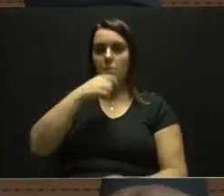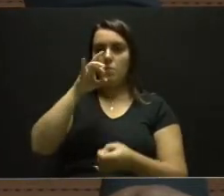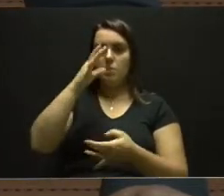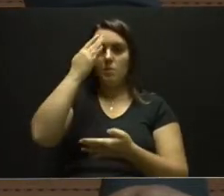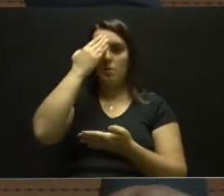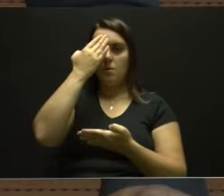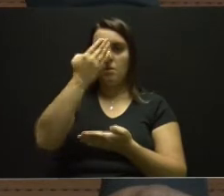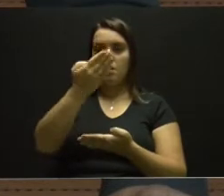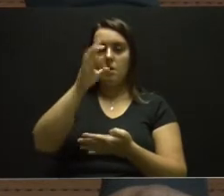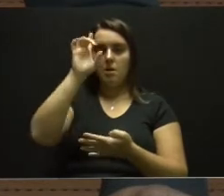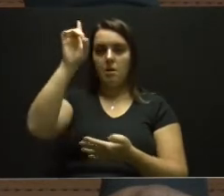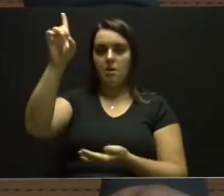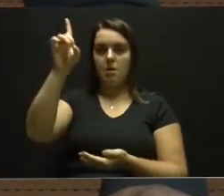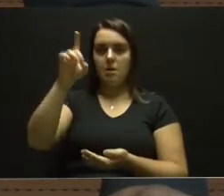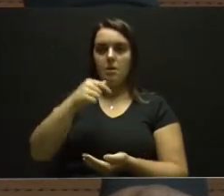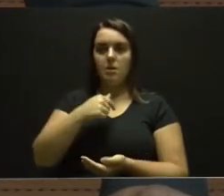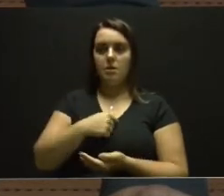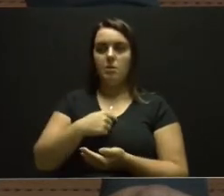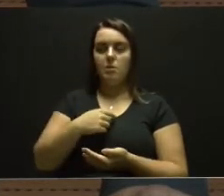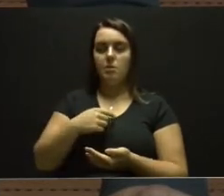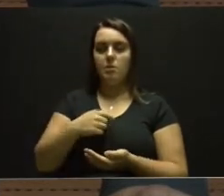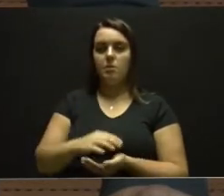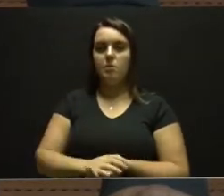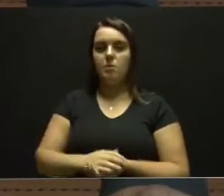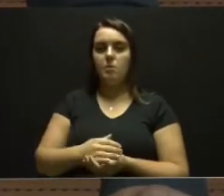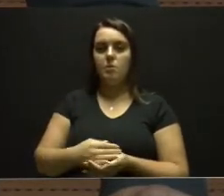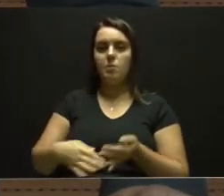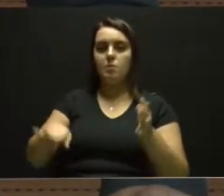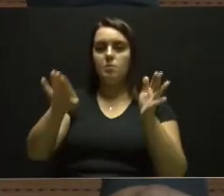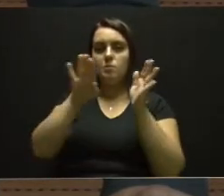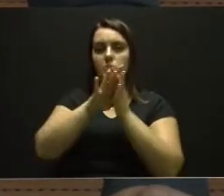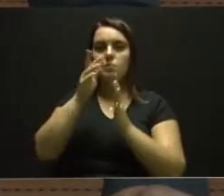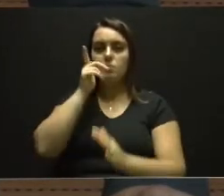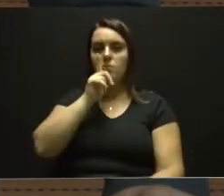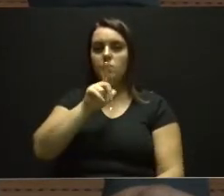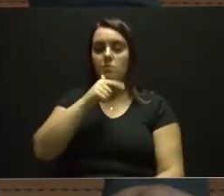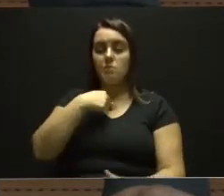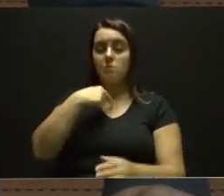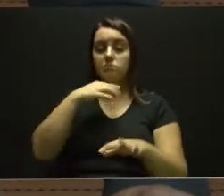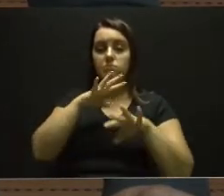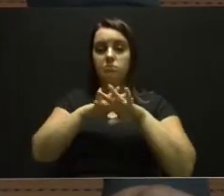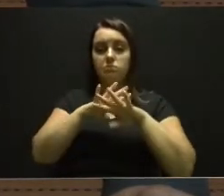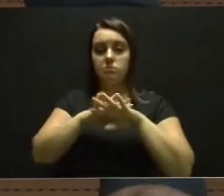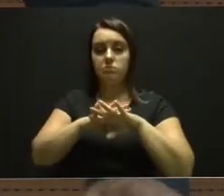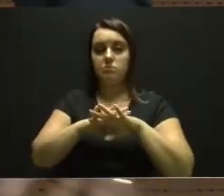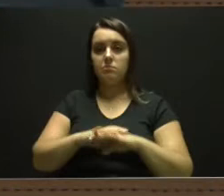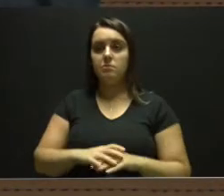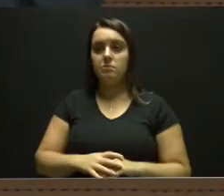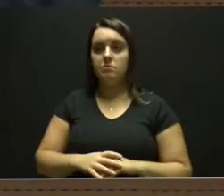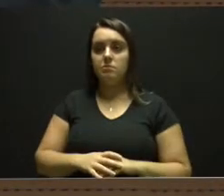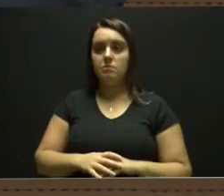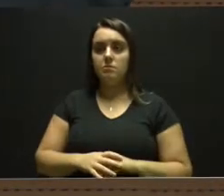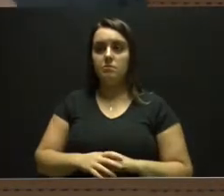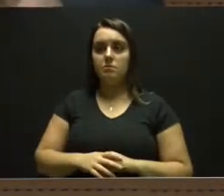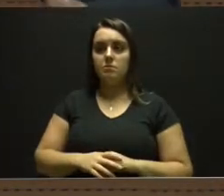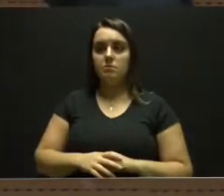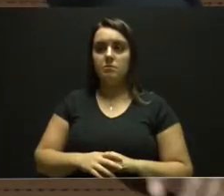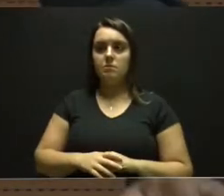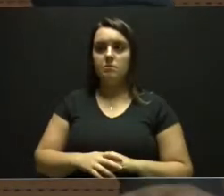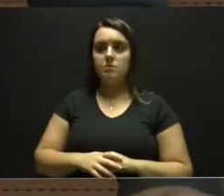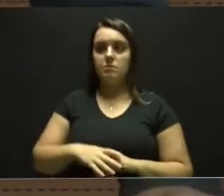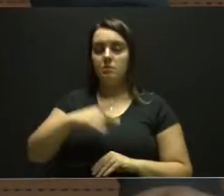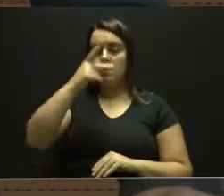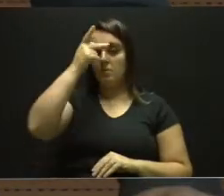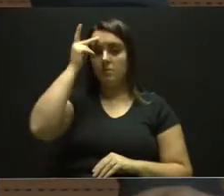agradecer a deus aonde eu cheguei e eu confesso que as pessoas que falaram que eu não ia